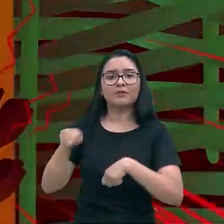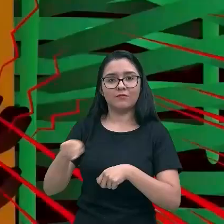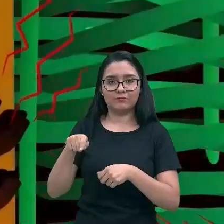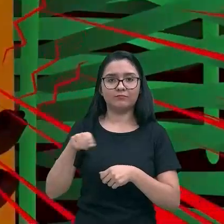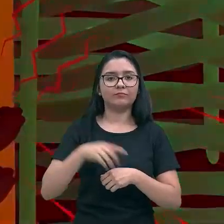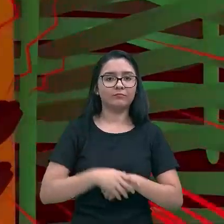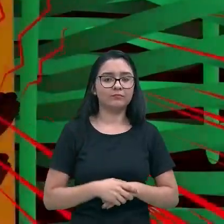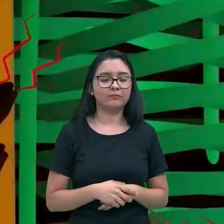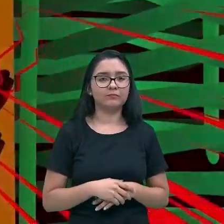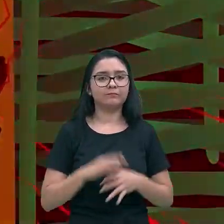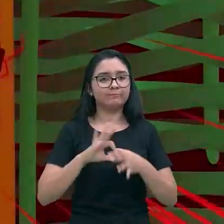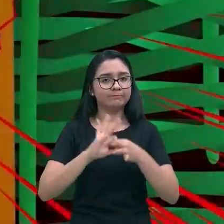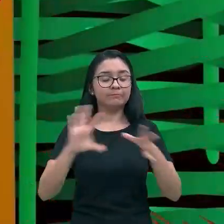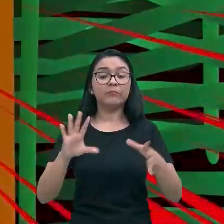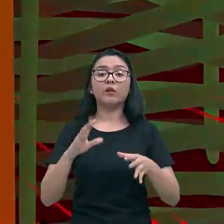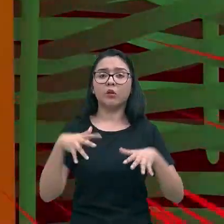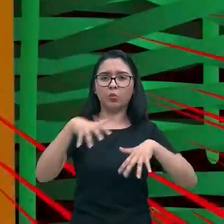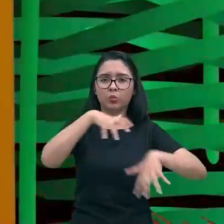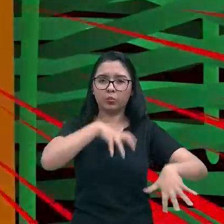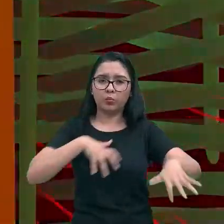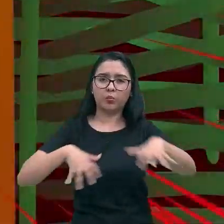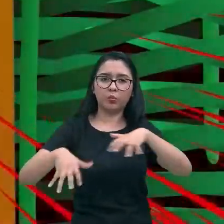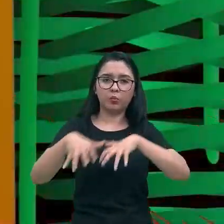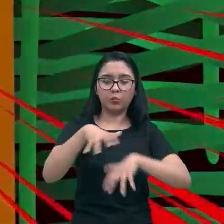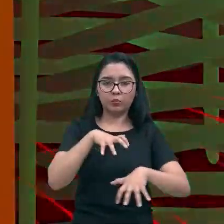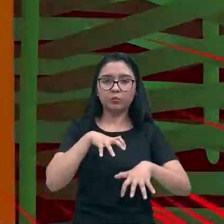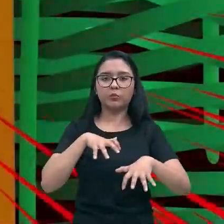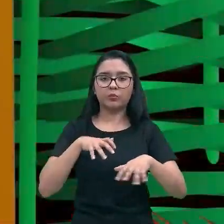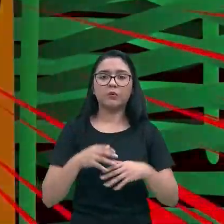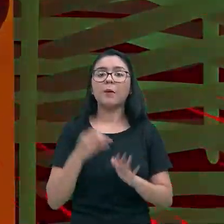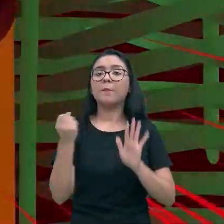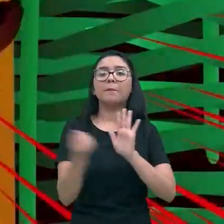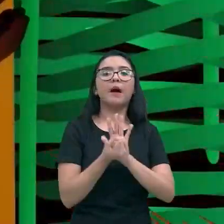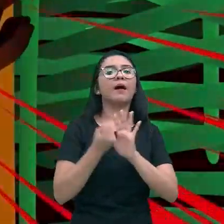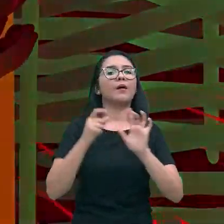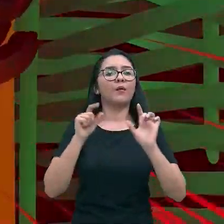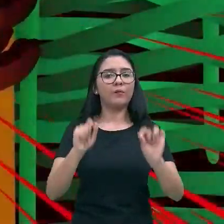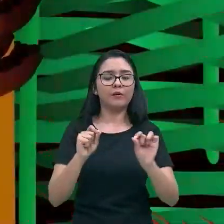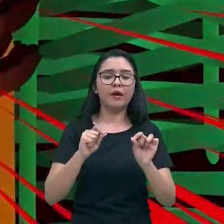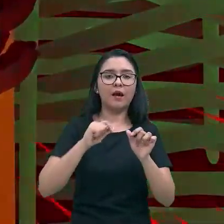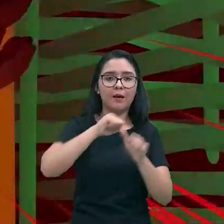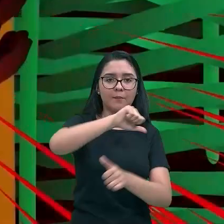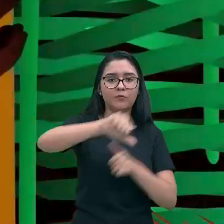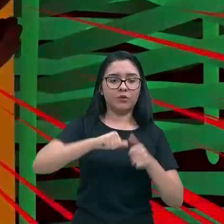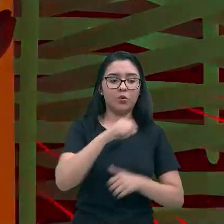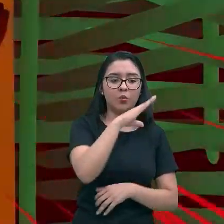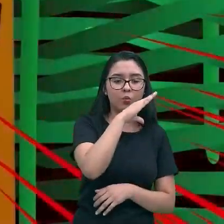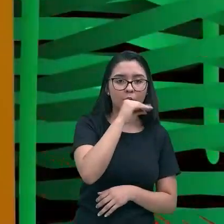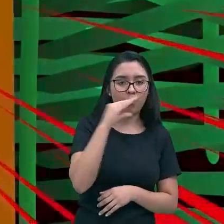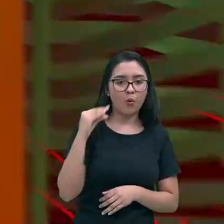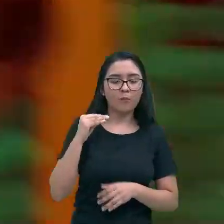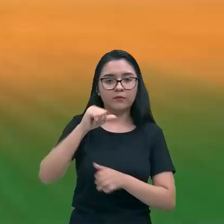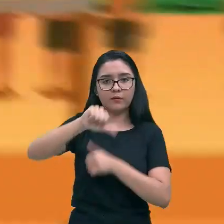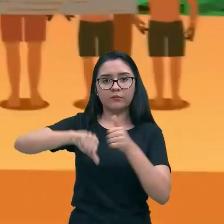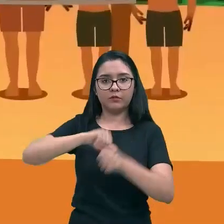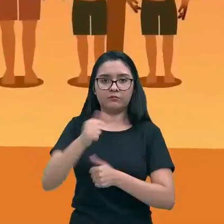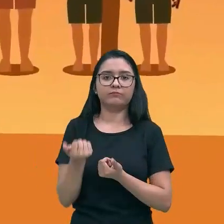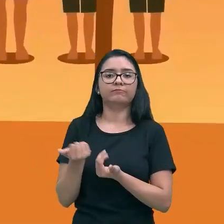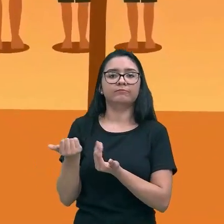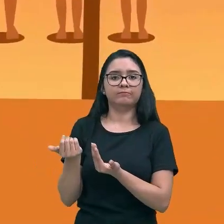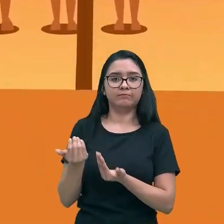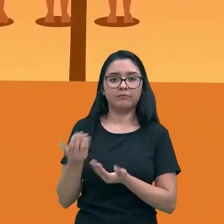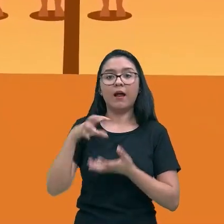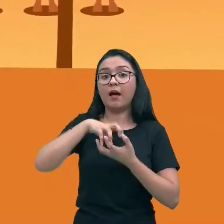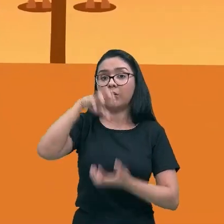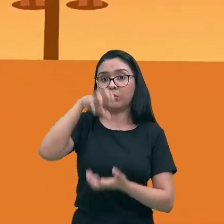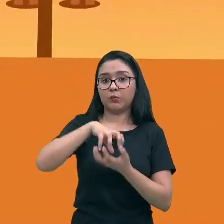líderes. O ritual Walmate marca definitivamente a transição da infância para a idade adulta.